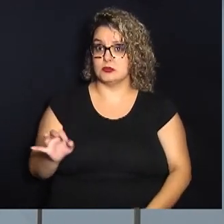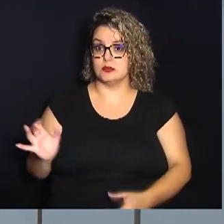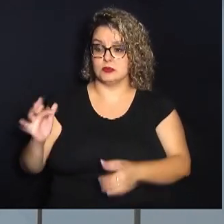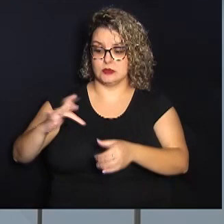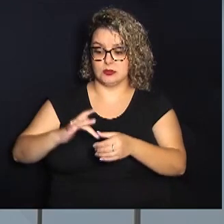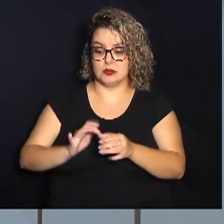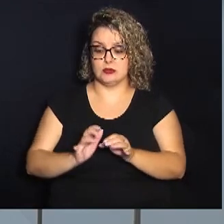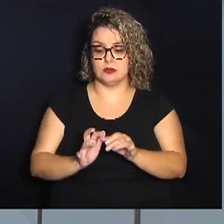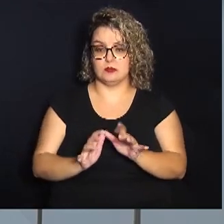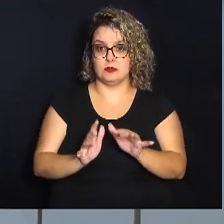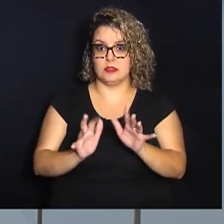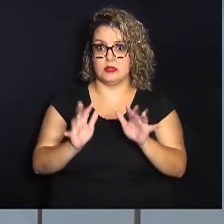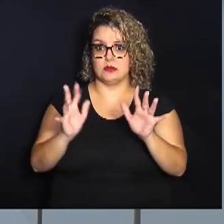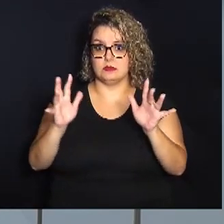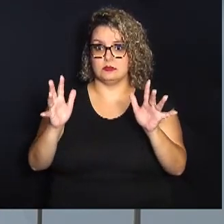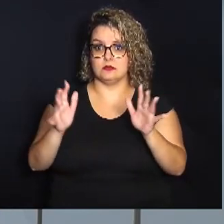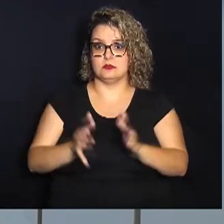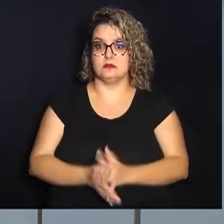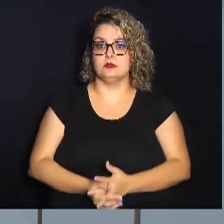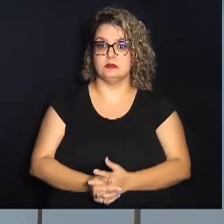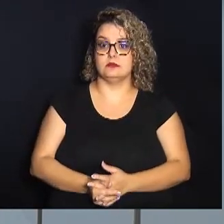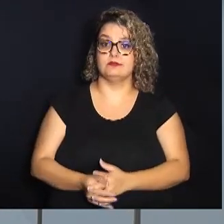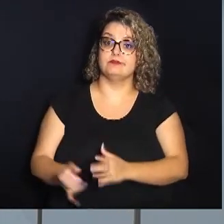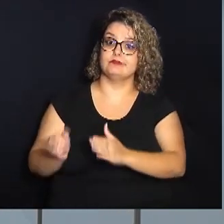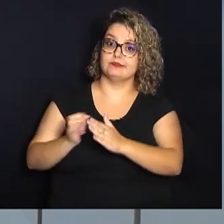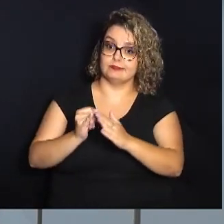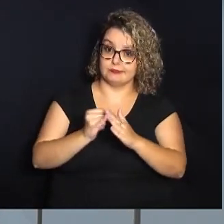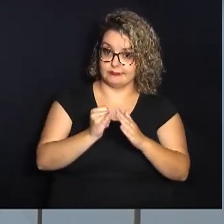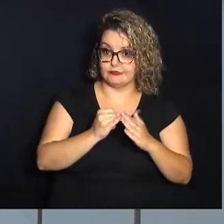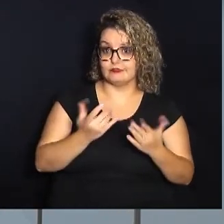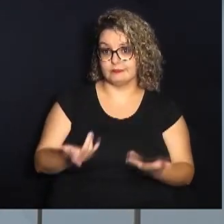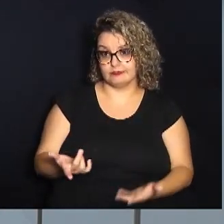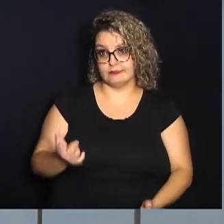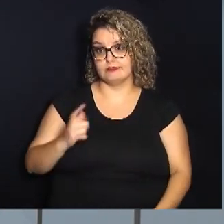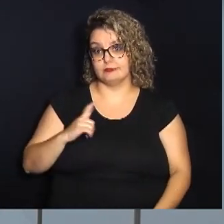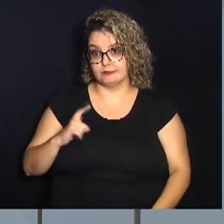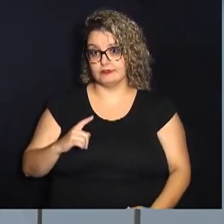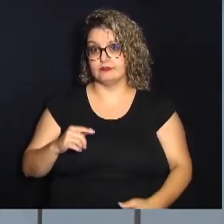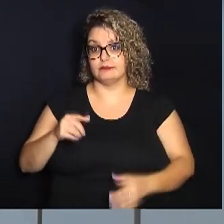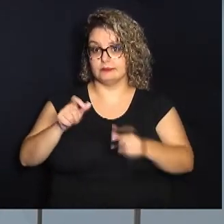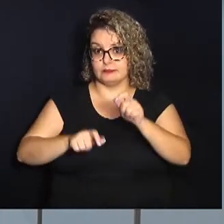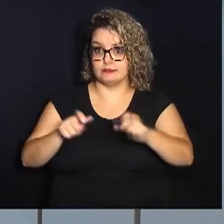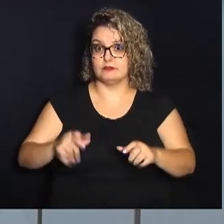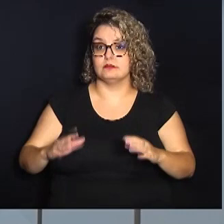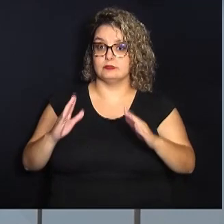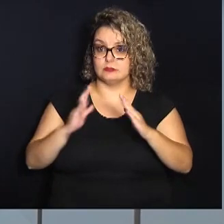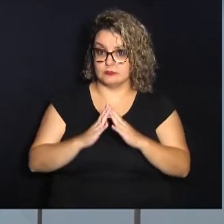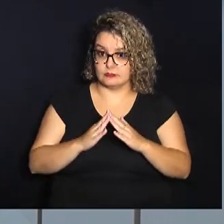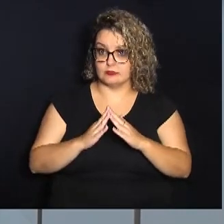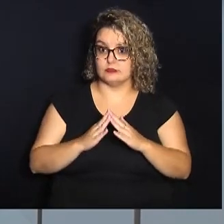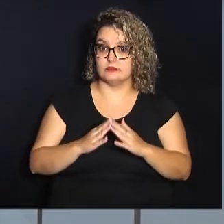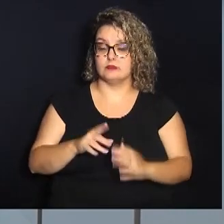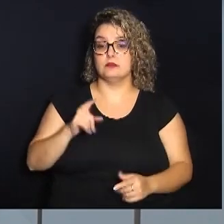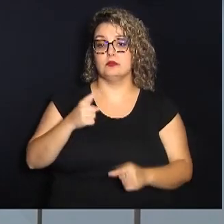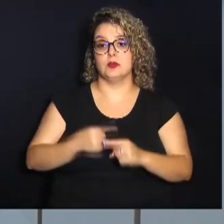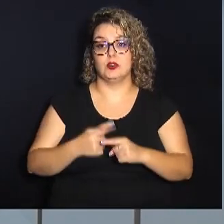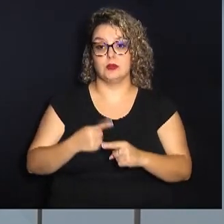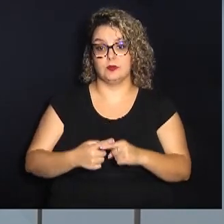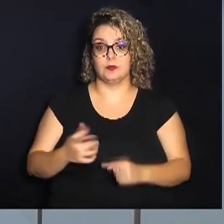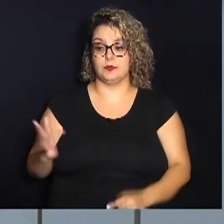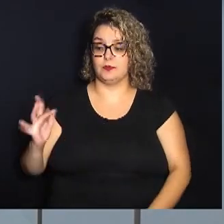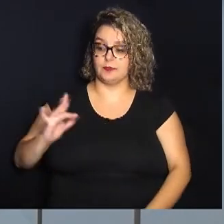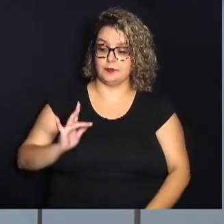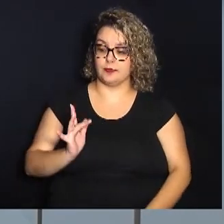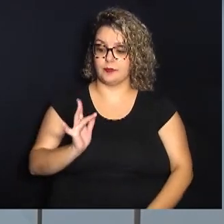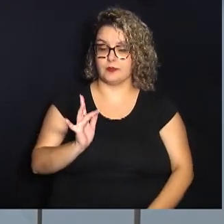criadouros, eles estão nos imóveis onde tem pessoas morando, né? Estão em casa. Porque o mosquito, ele tem uma